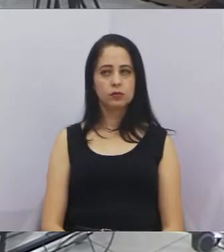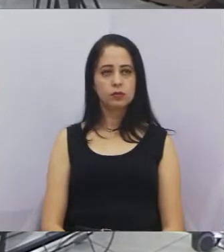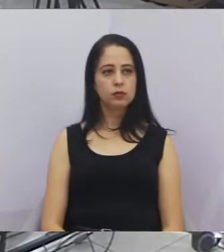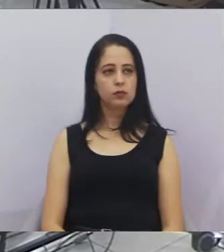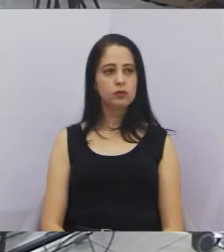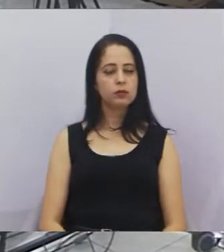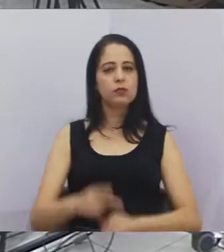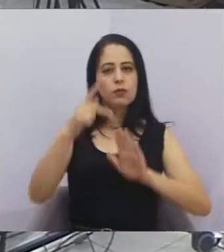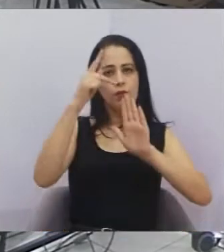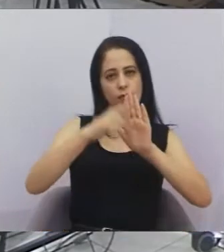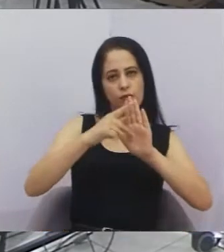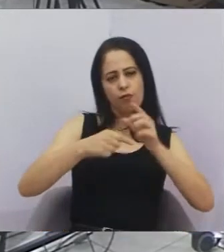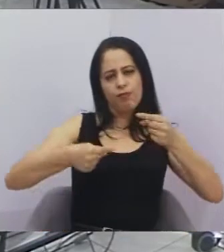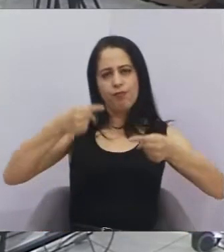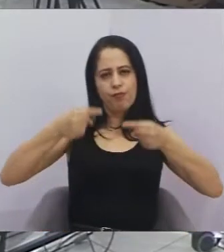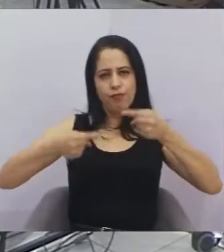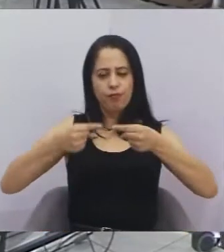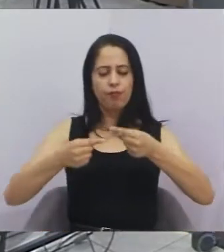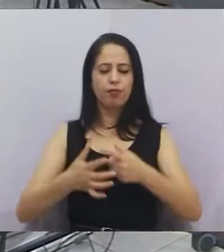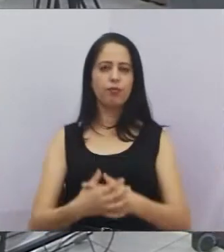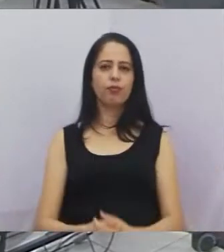O projeto continua em discussão.